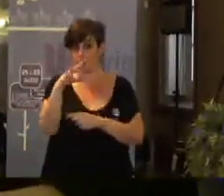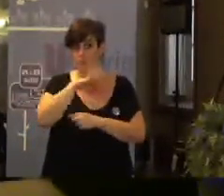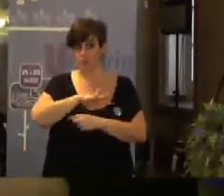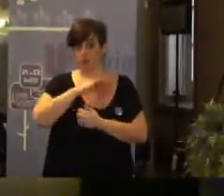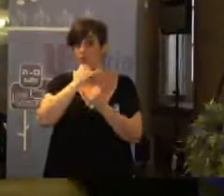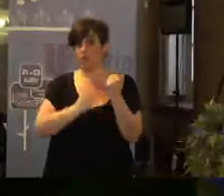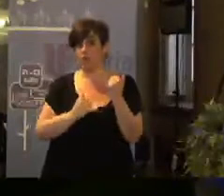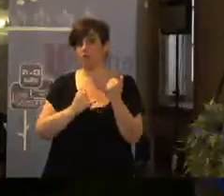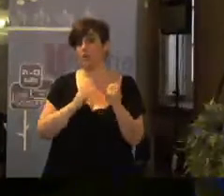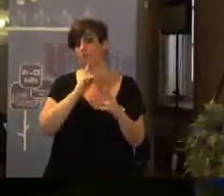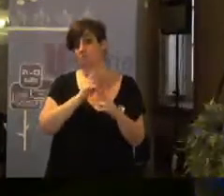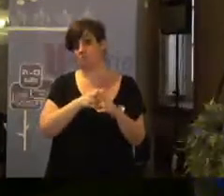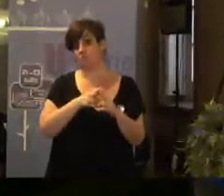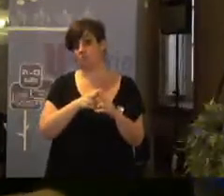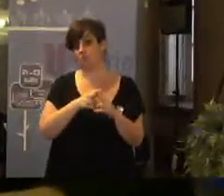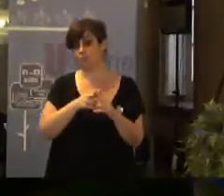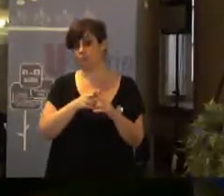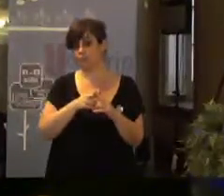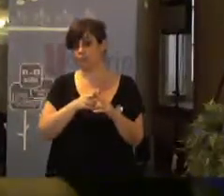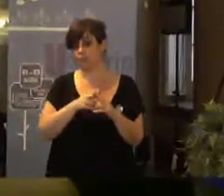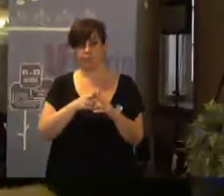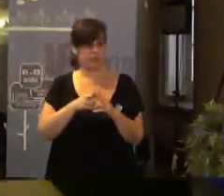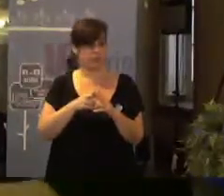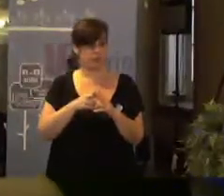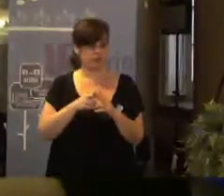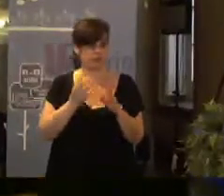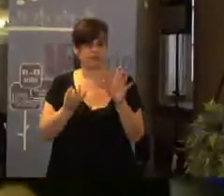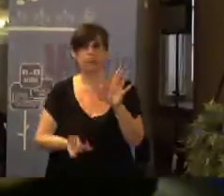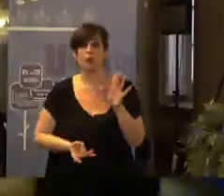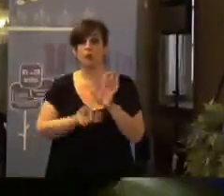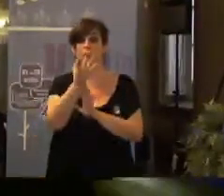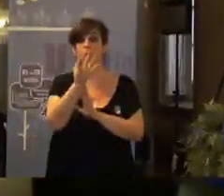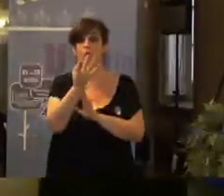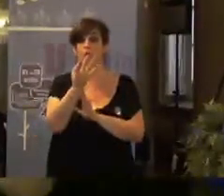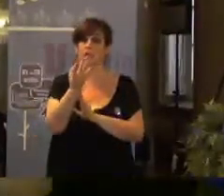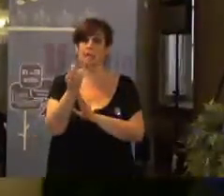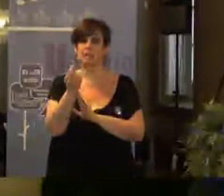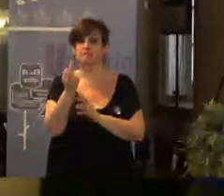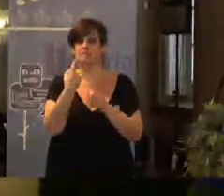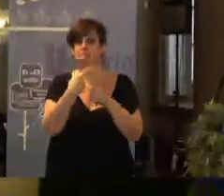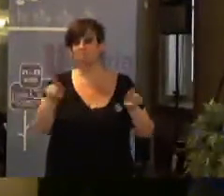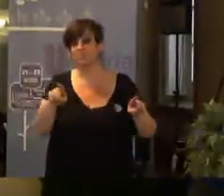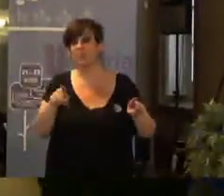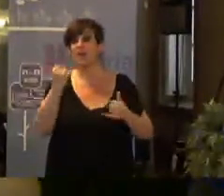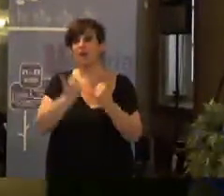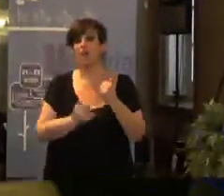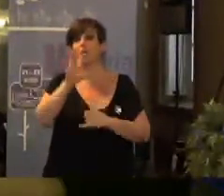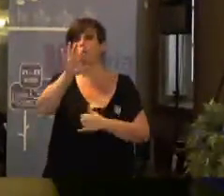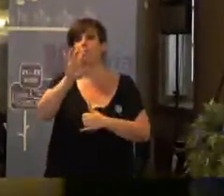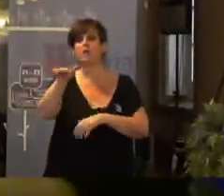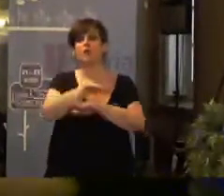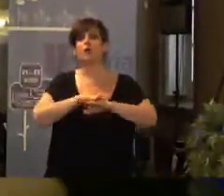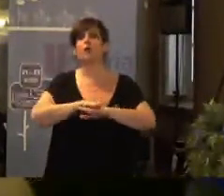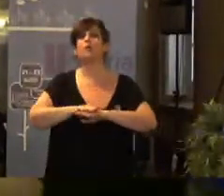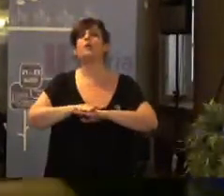à chamada geringonça, o país está a ser governado a partir do Parlamento. Porque, por muito que